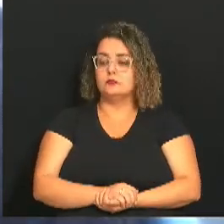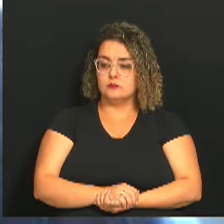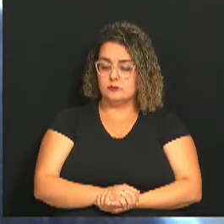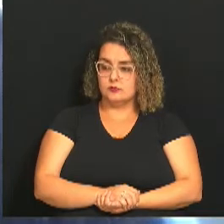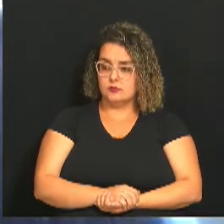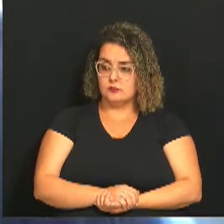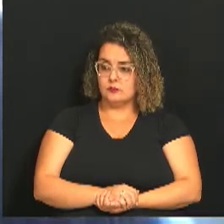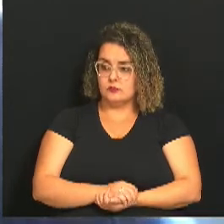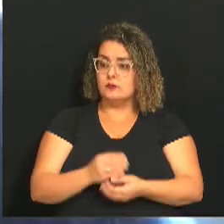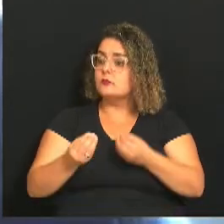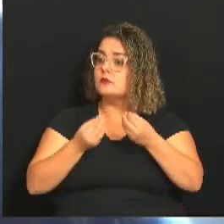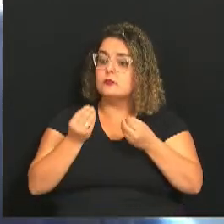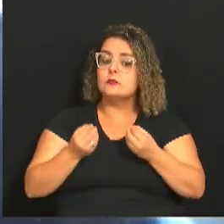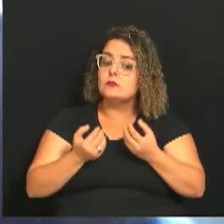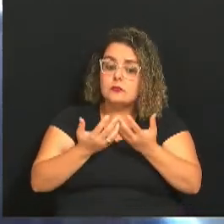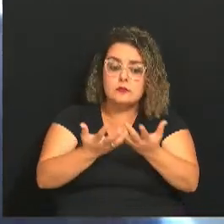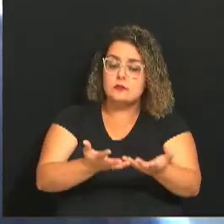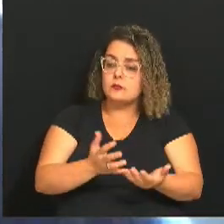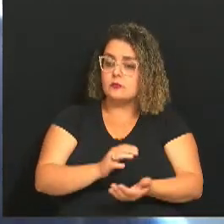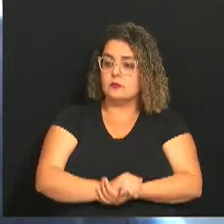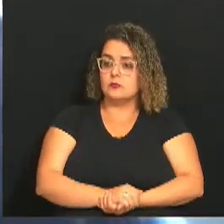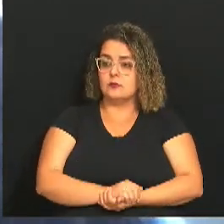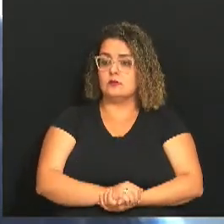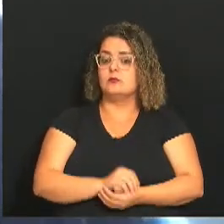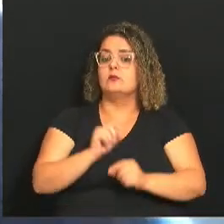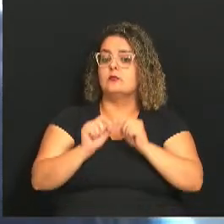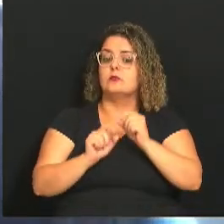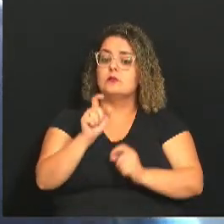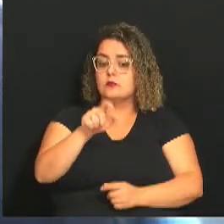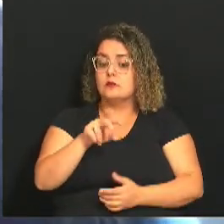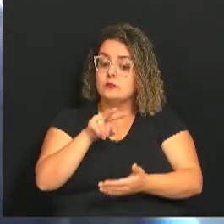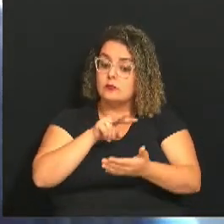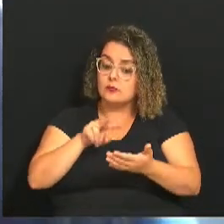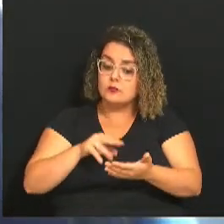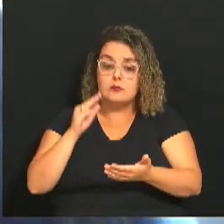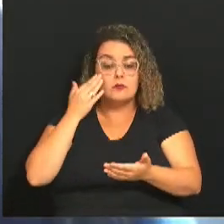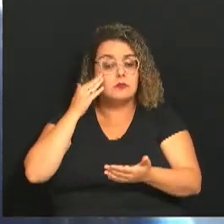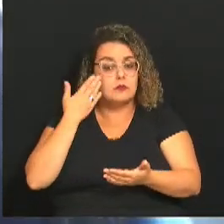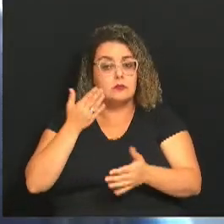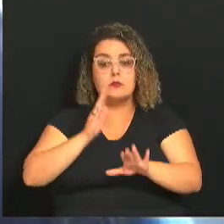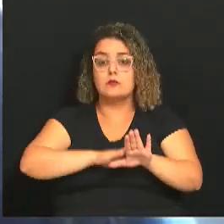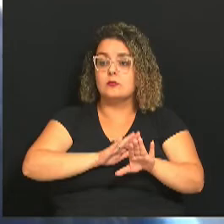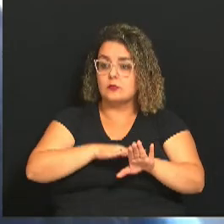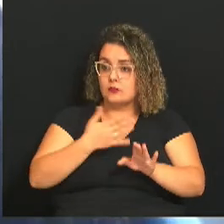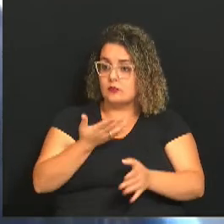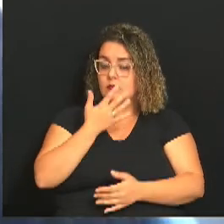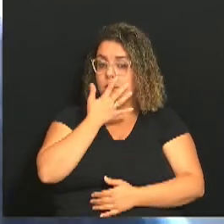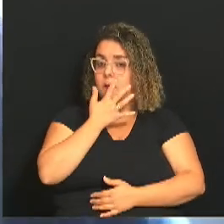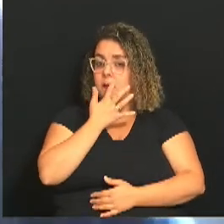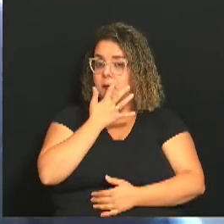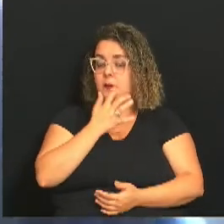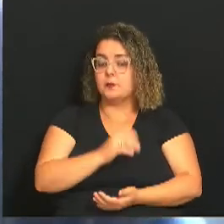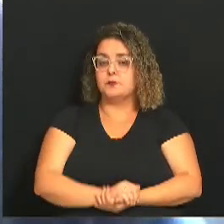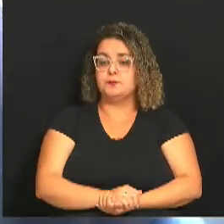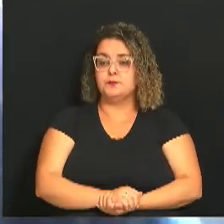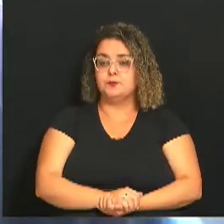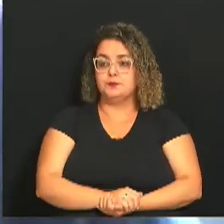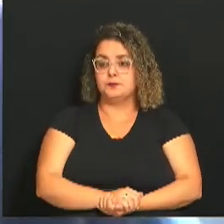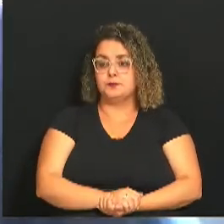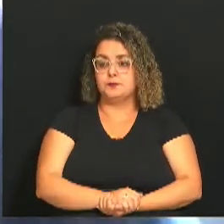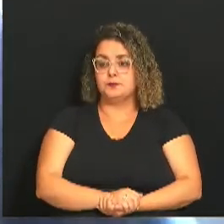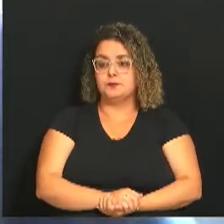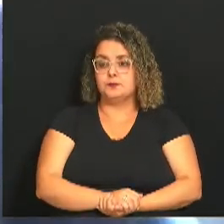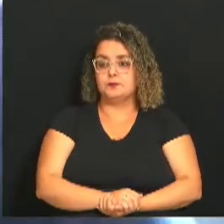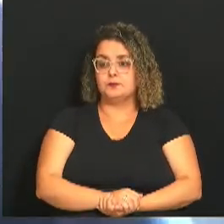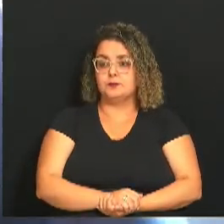Né? O que a pessoa vai ler, vai entender e vai agir? Né? A gente não quer incorrer no risco